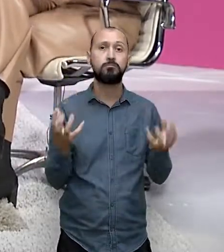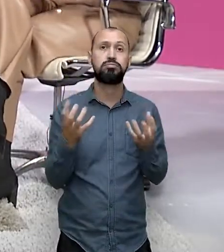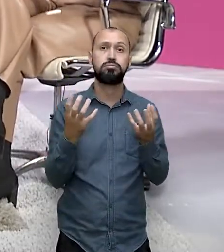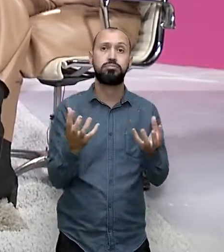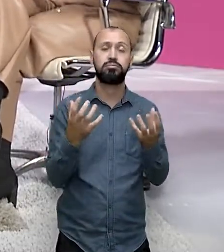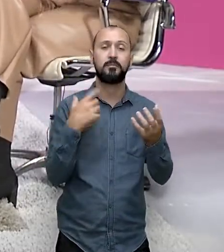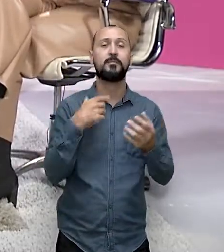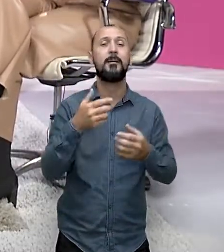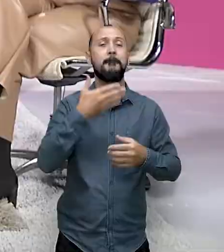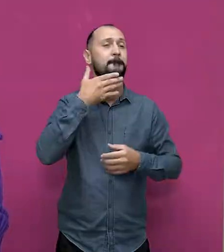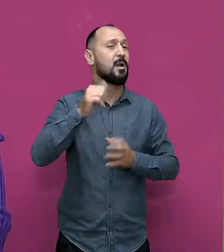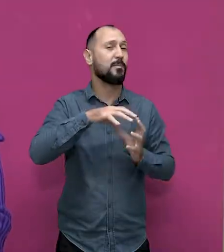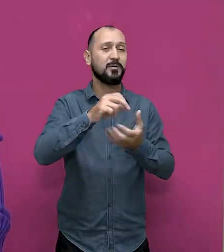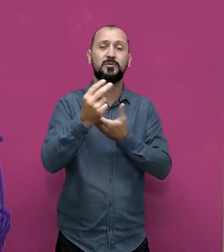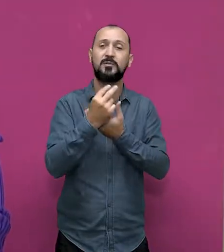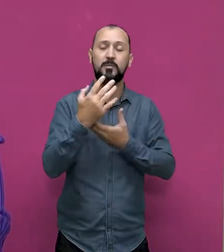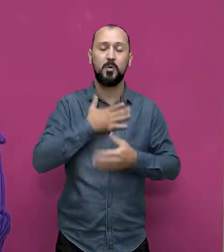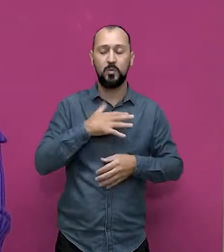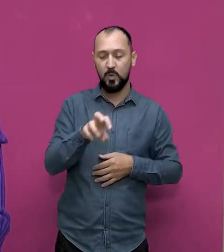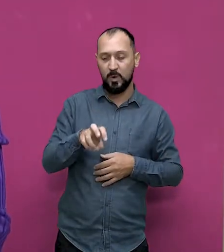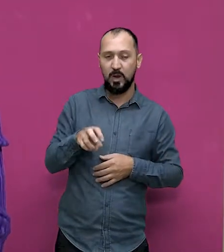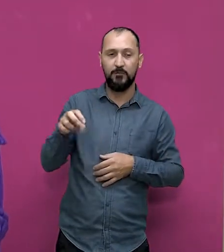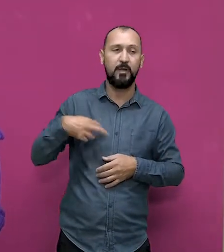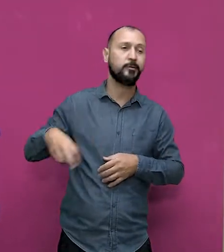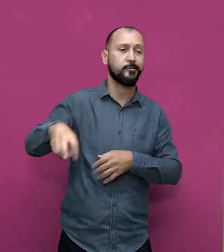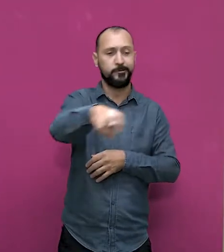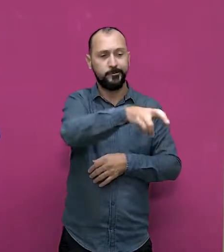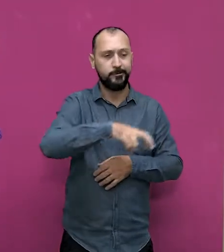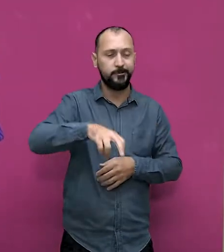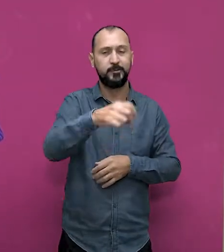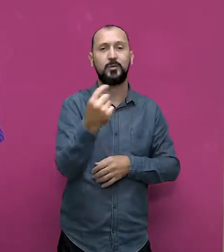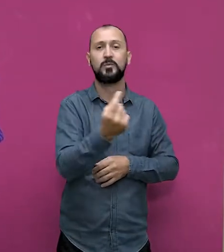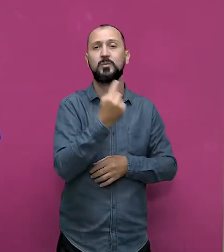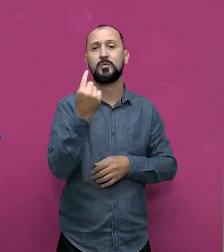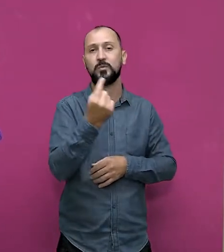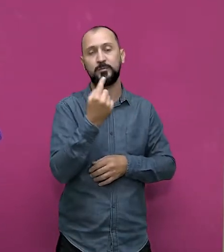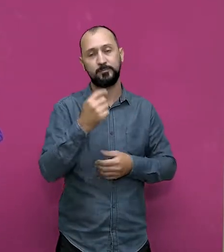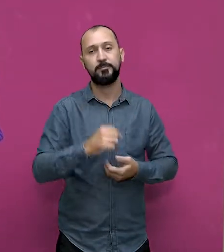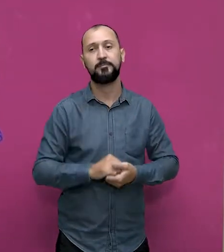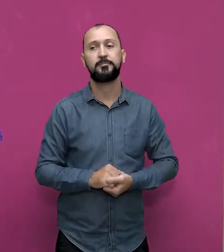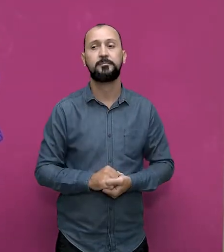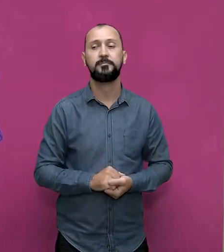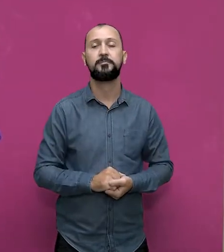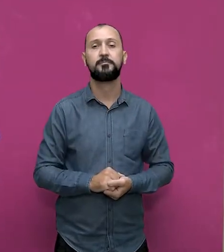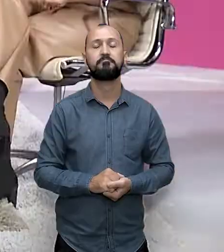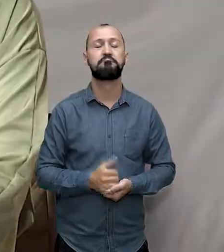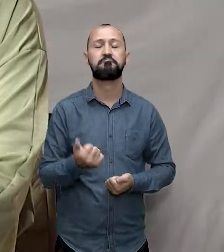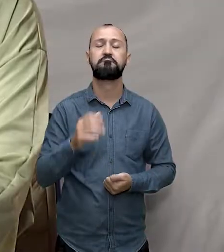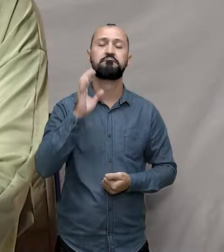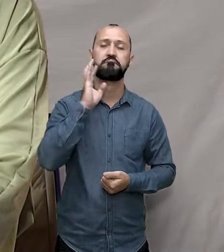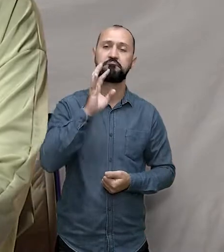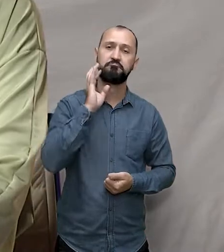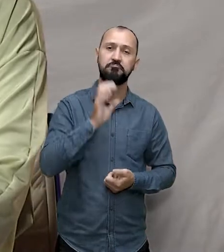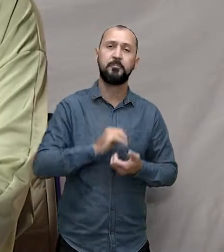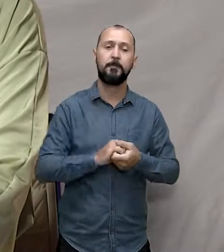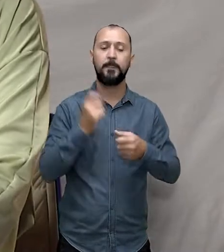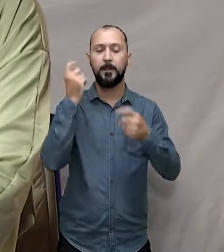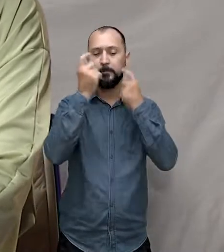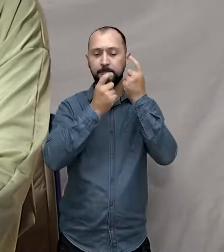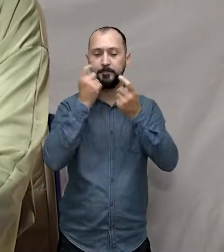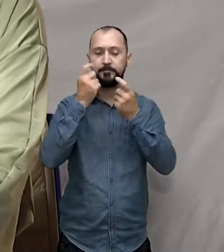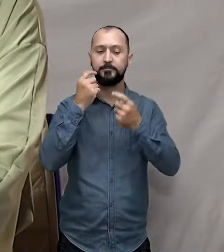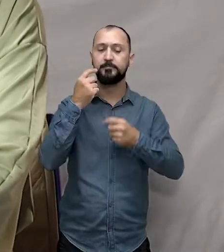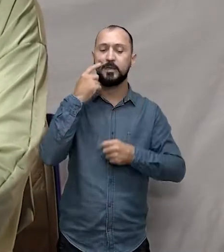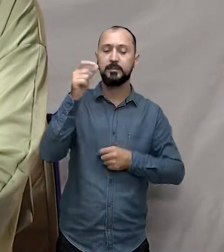mais sustentável do que a pessoa retirar o carro dela da garagem e estar fazendo todo o seu percurso com um carro individual. Muito legal, Catiana,